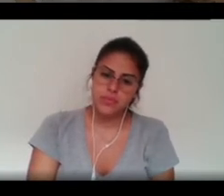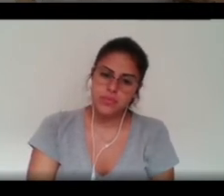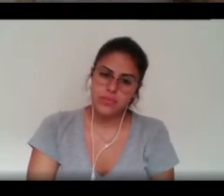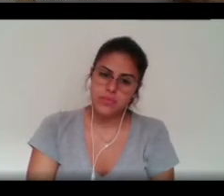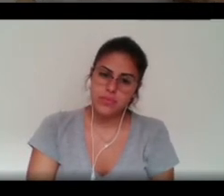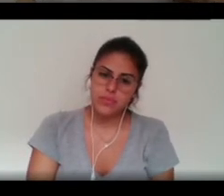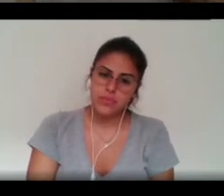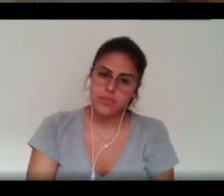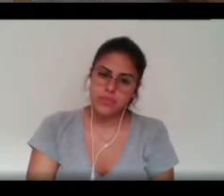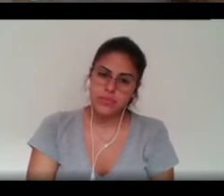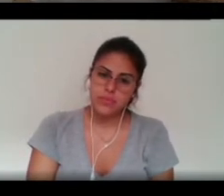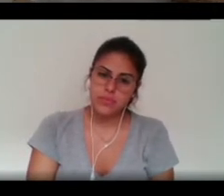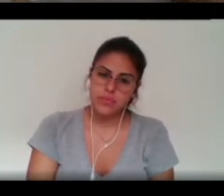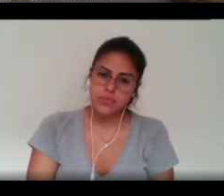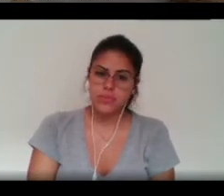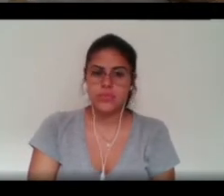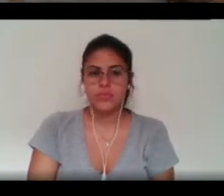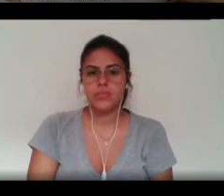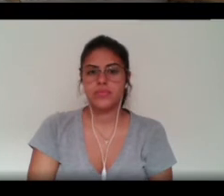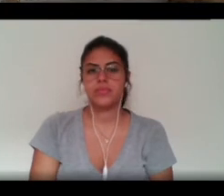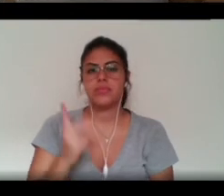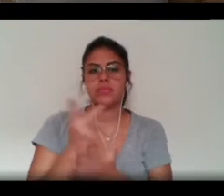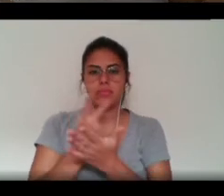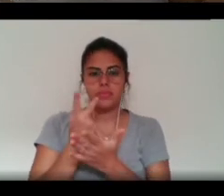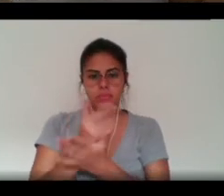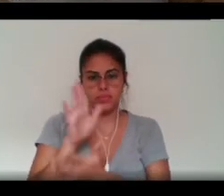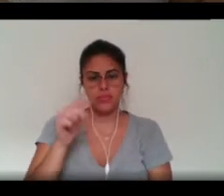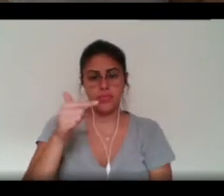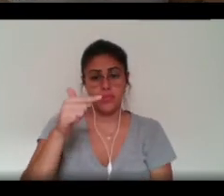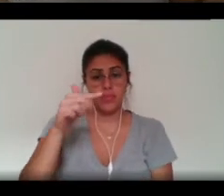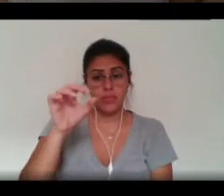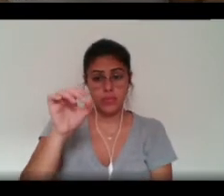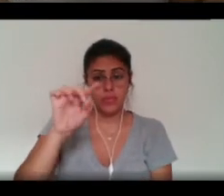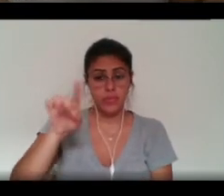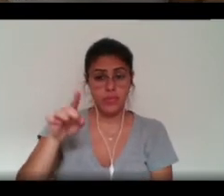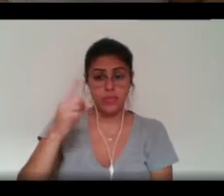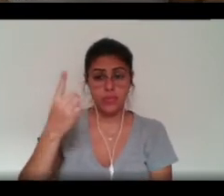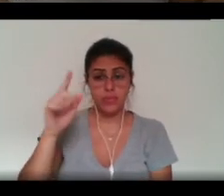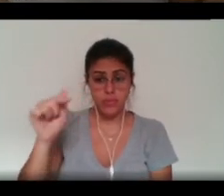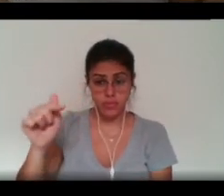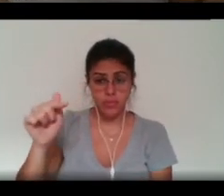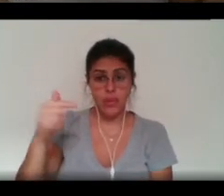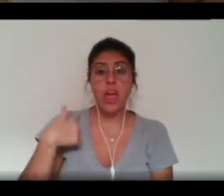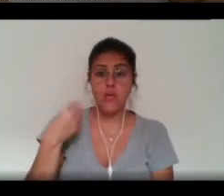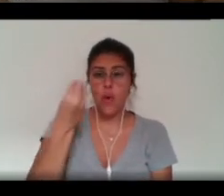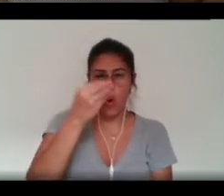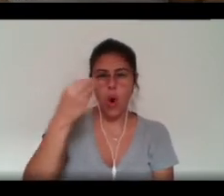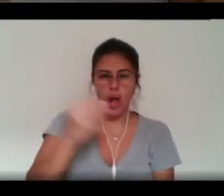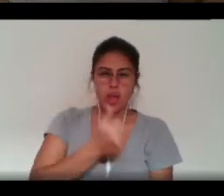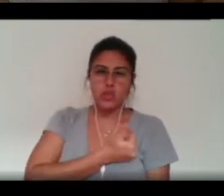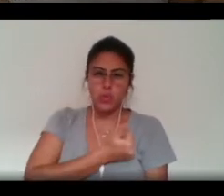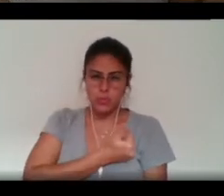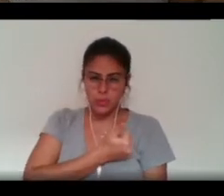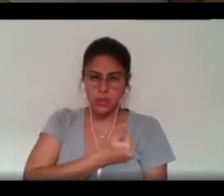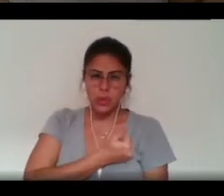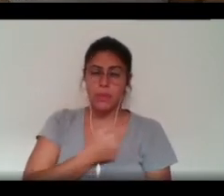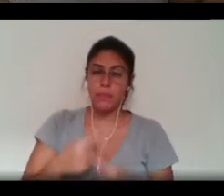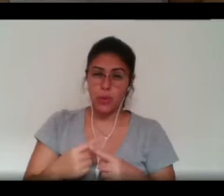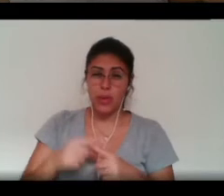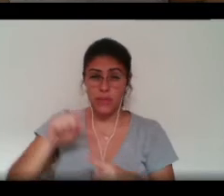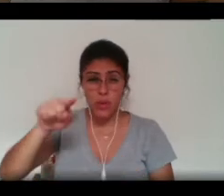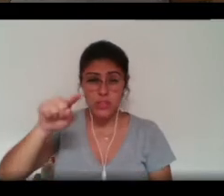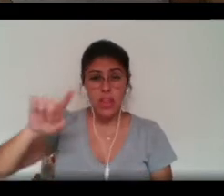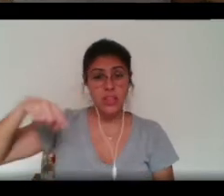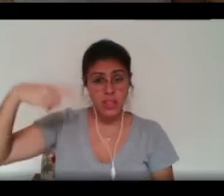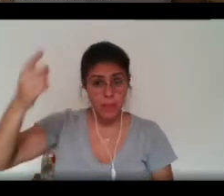17,17. Não, 70,17. Eu tô botando aqui, eu vou botar os números só para quando vocês forem